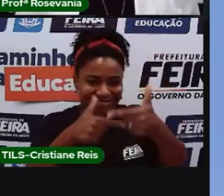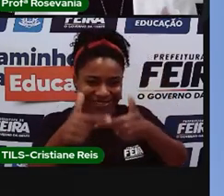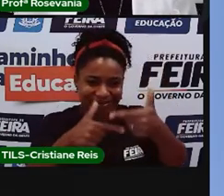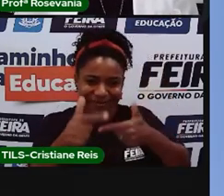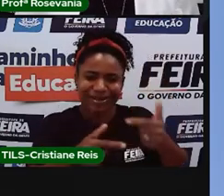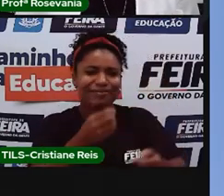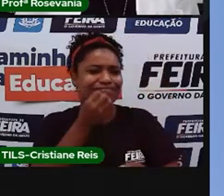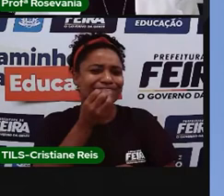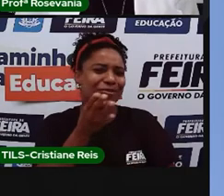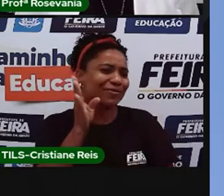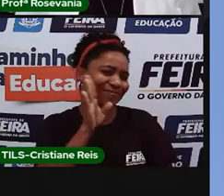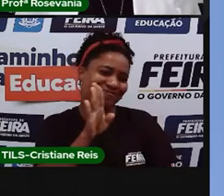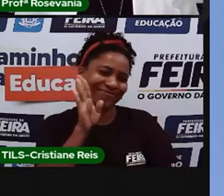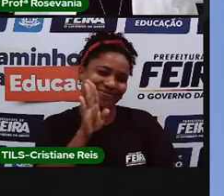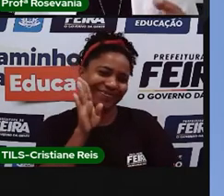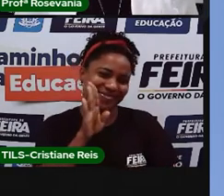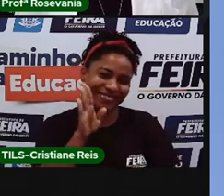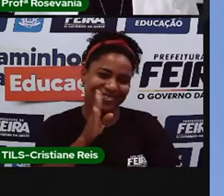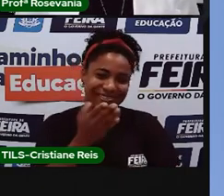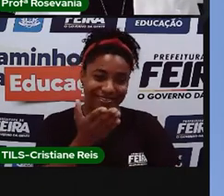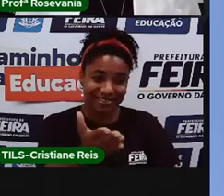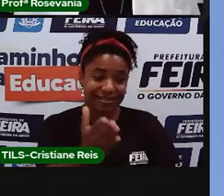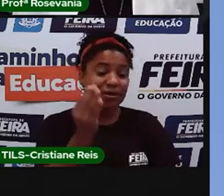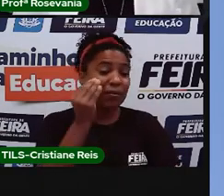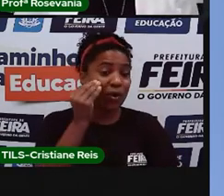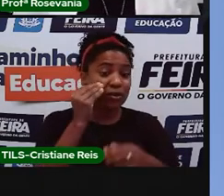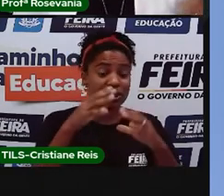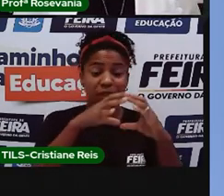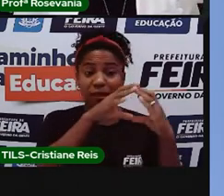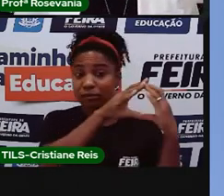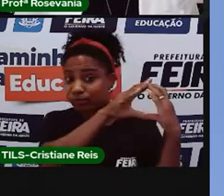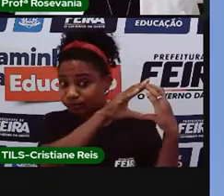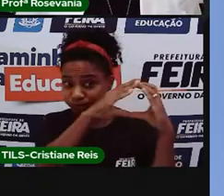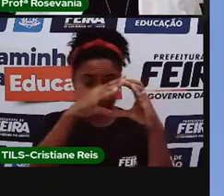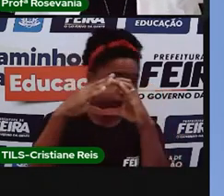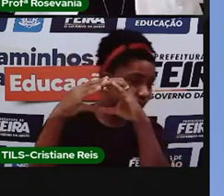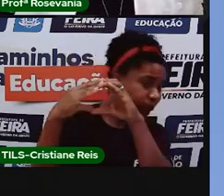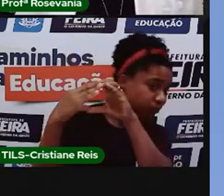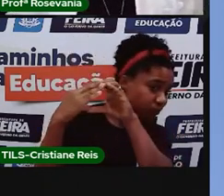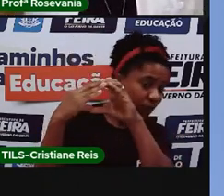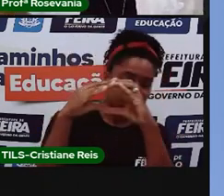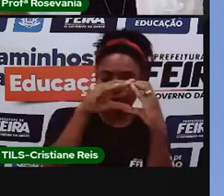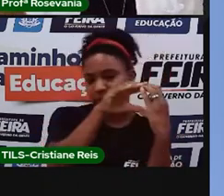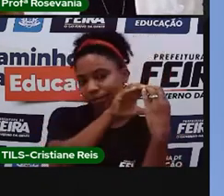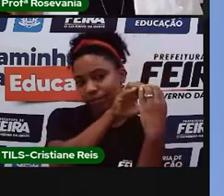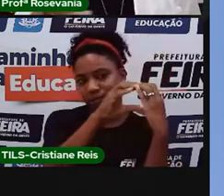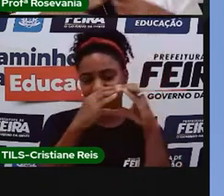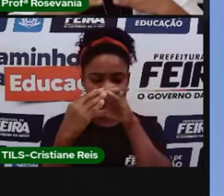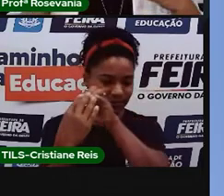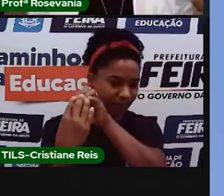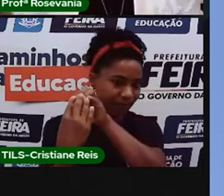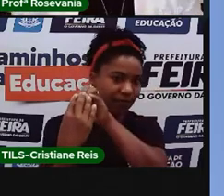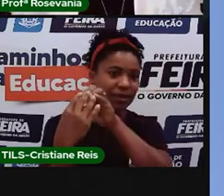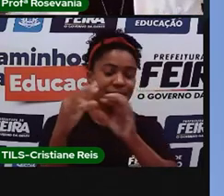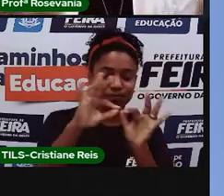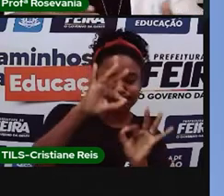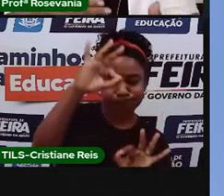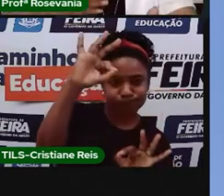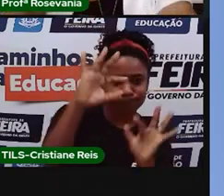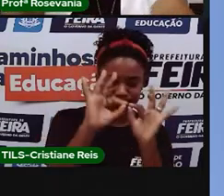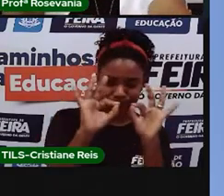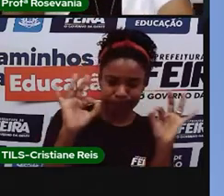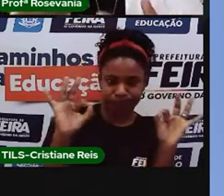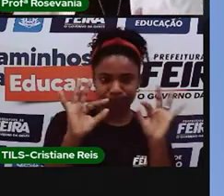são representações cartográficas tridimensionais. O que é que significa isso? Elas têm altura, elas têm largura